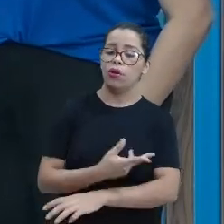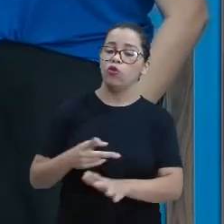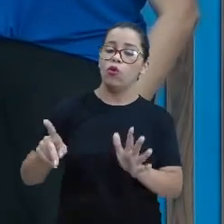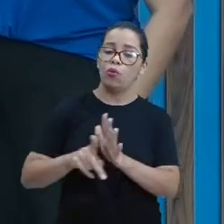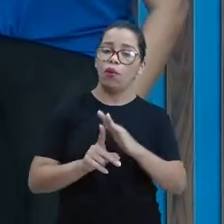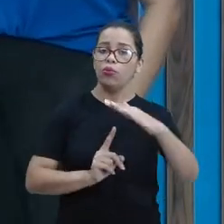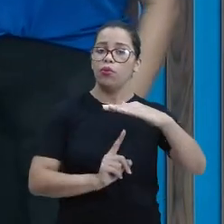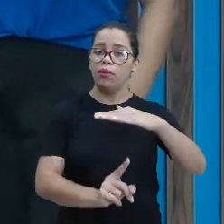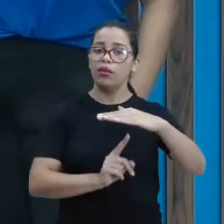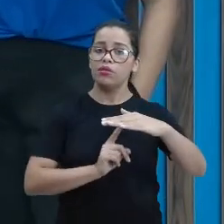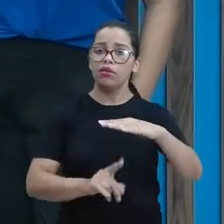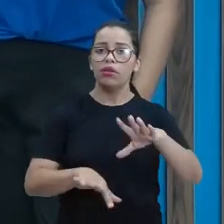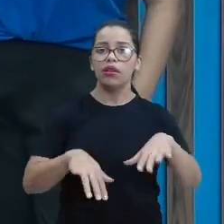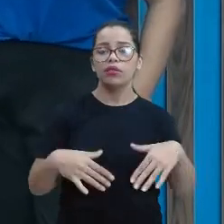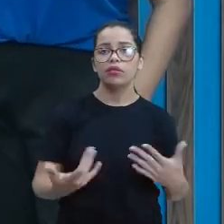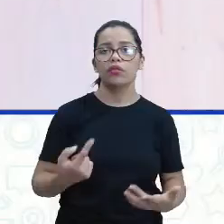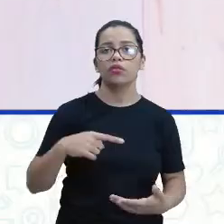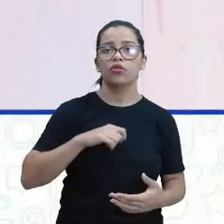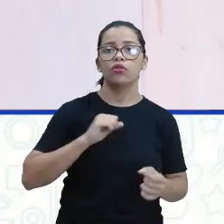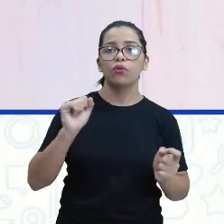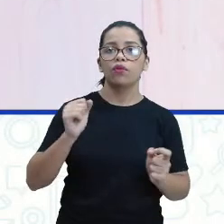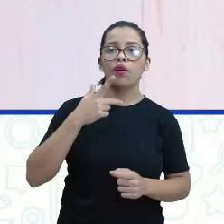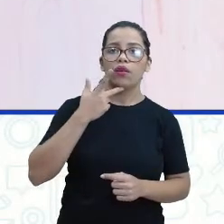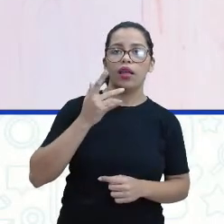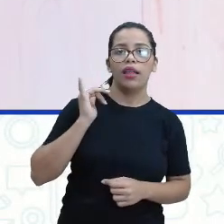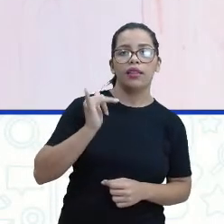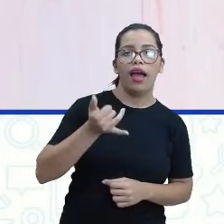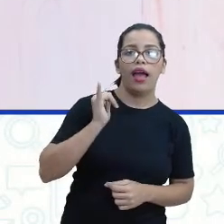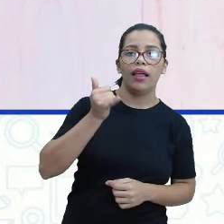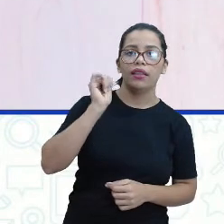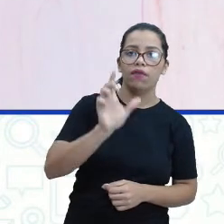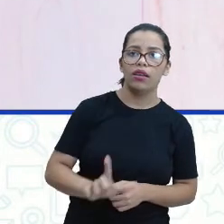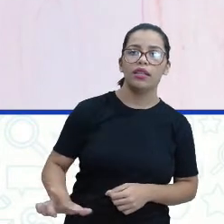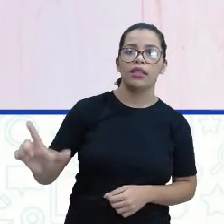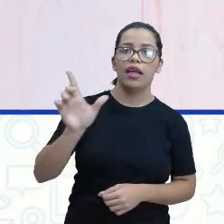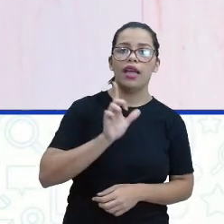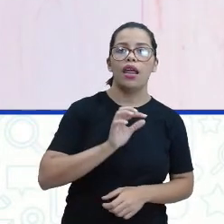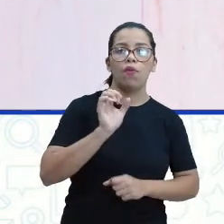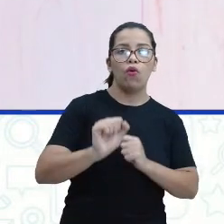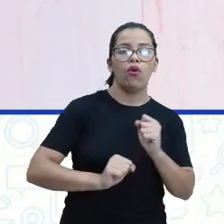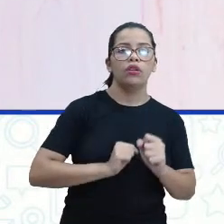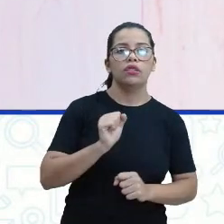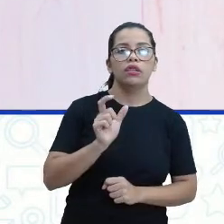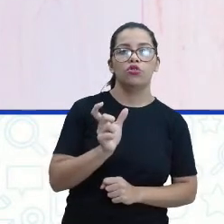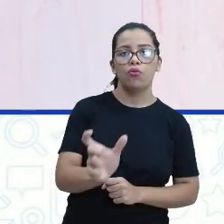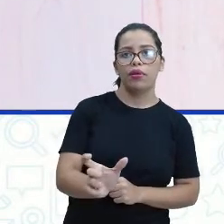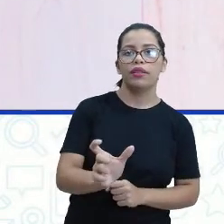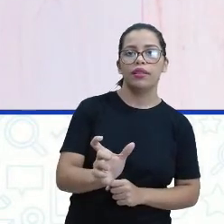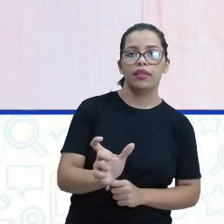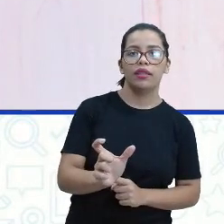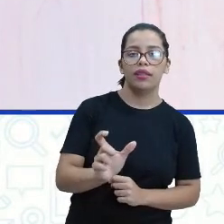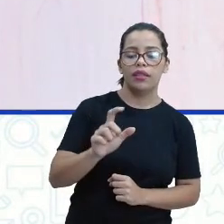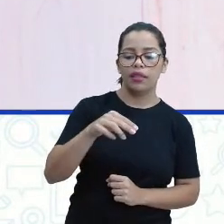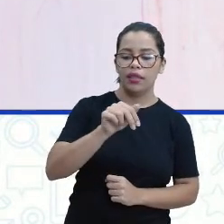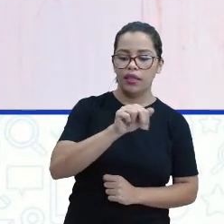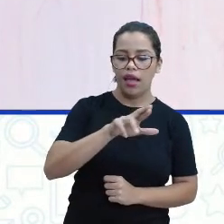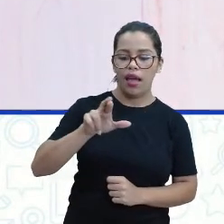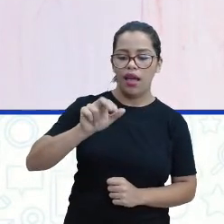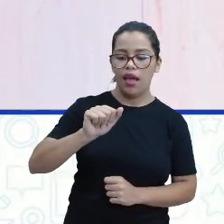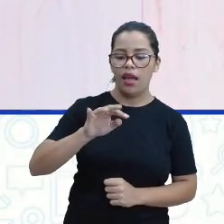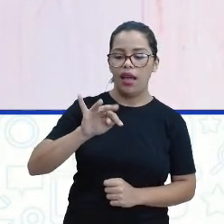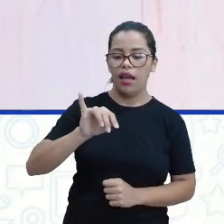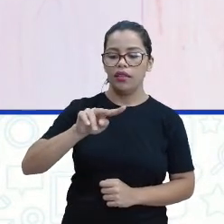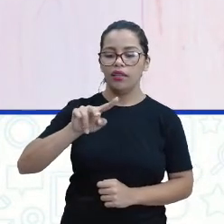de narratividade, ou seja, o modo como a narração é conduzida, ainda que os seus elementos não sigam exatamente a